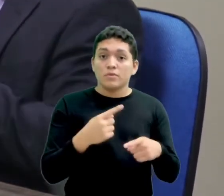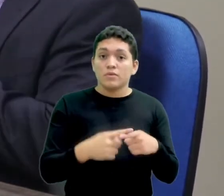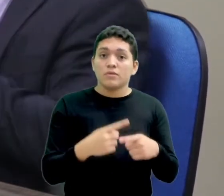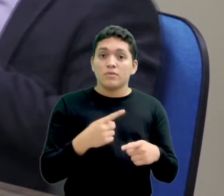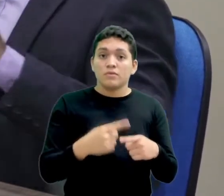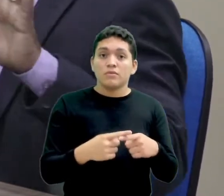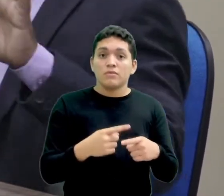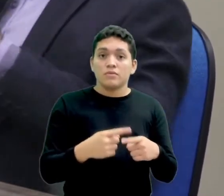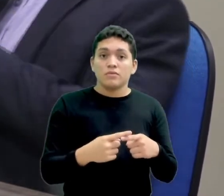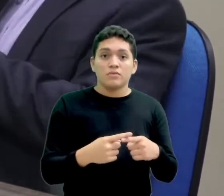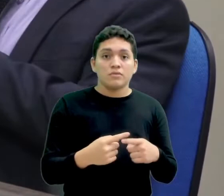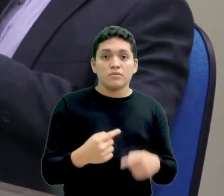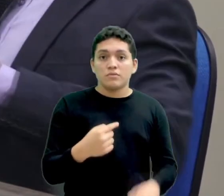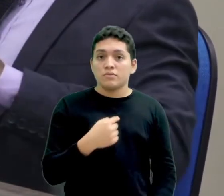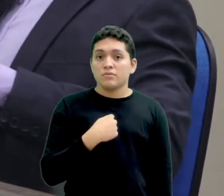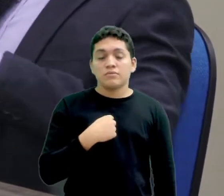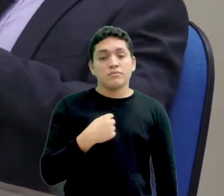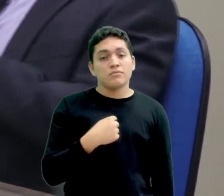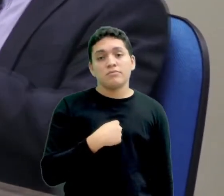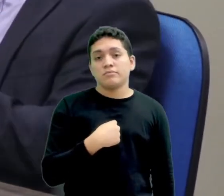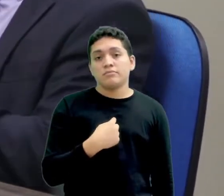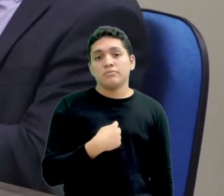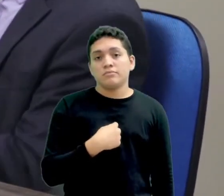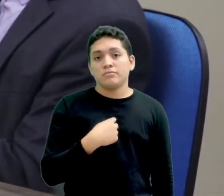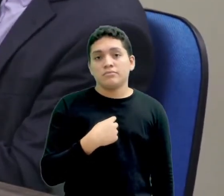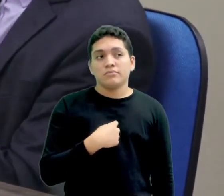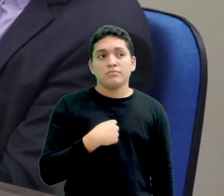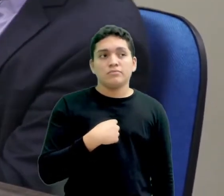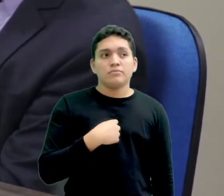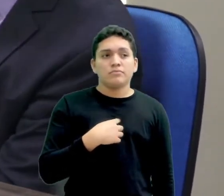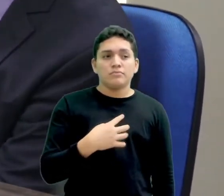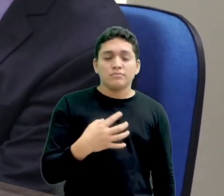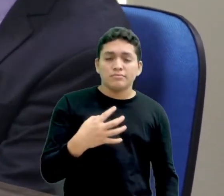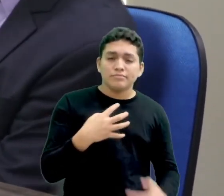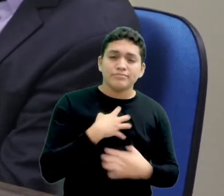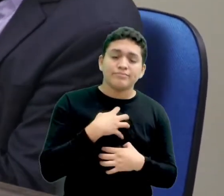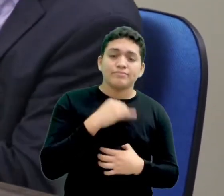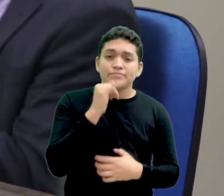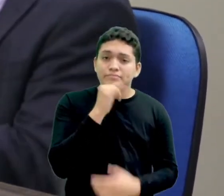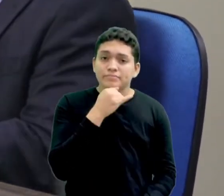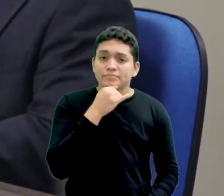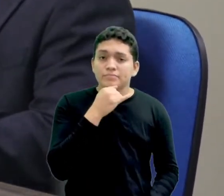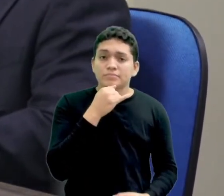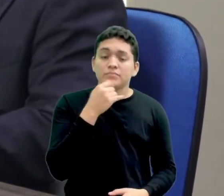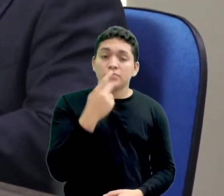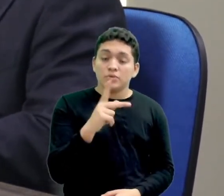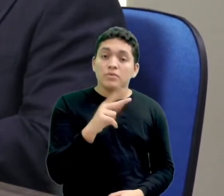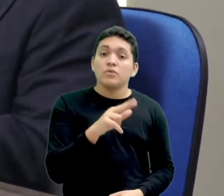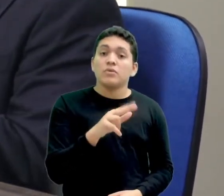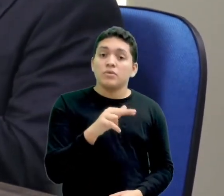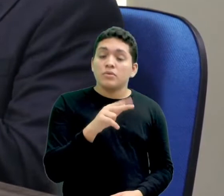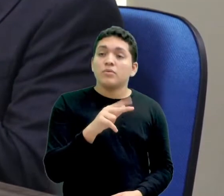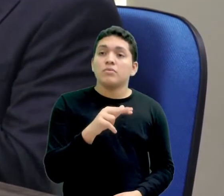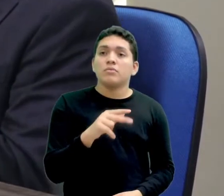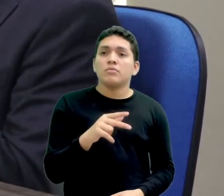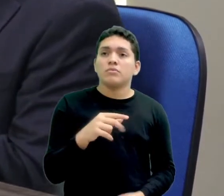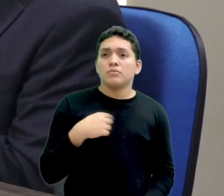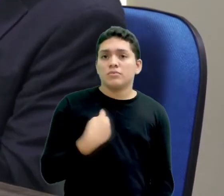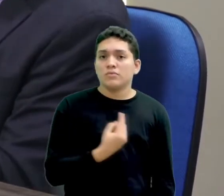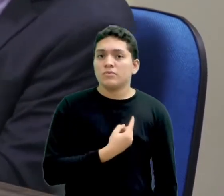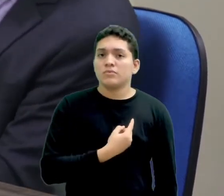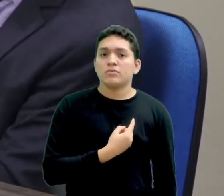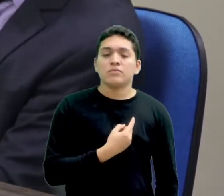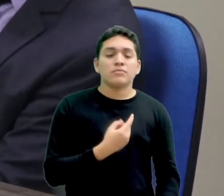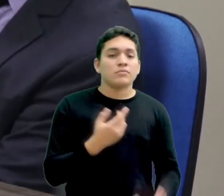está dizendo, não fui eu, o ofendido foi o seu irmão, porque o que acontece muitas vezes é que nós